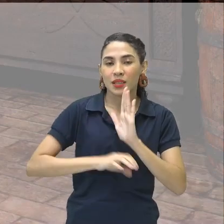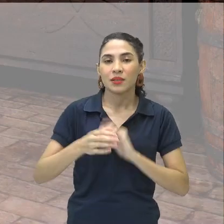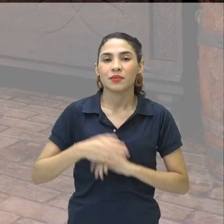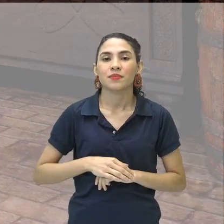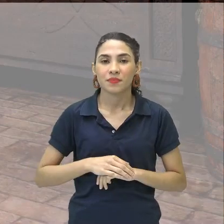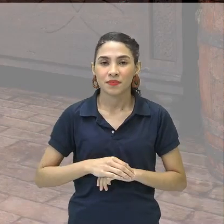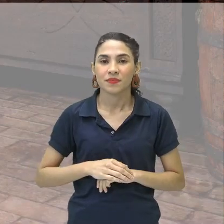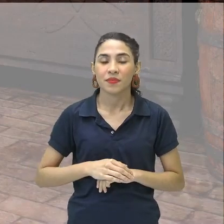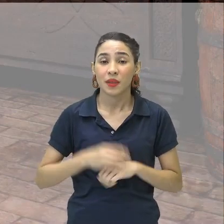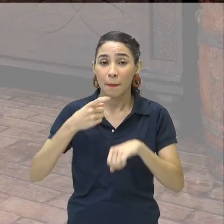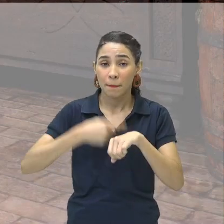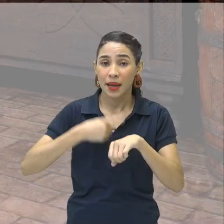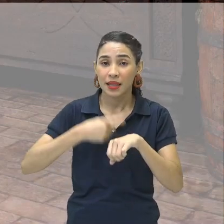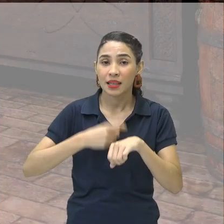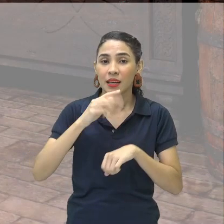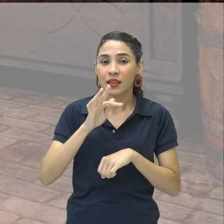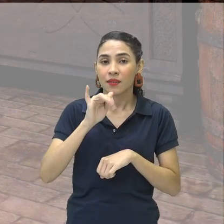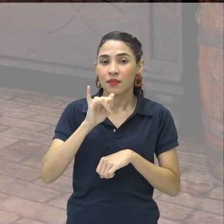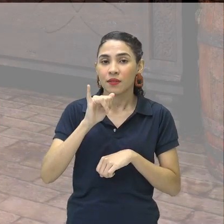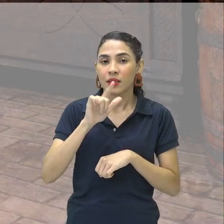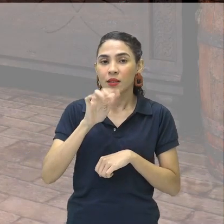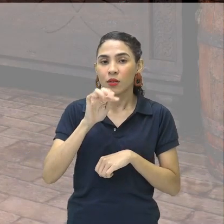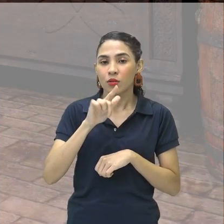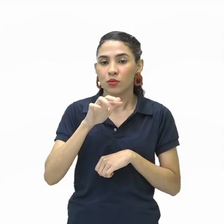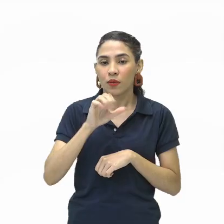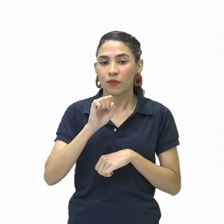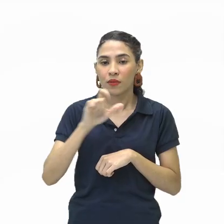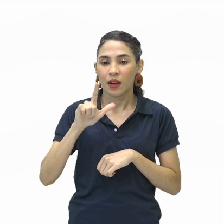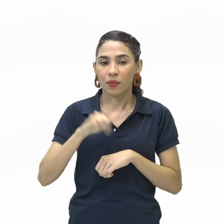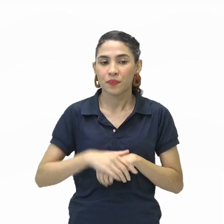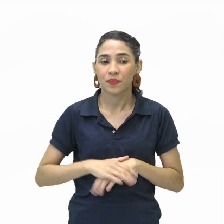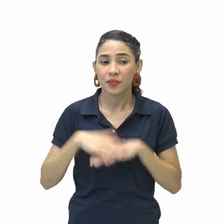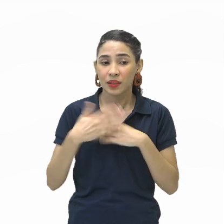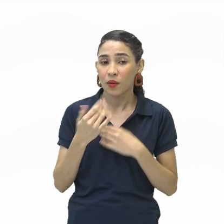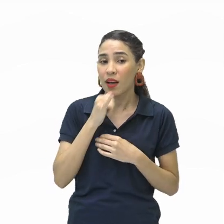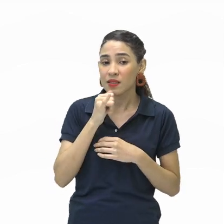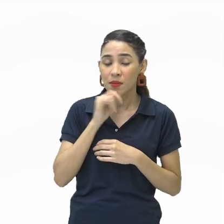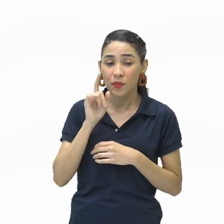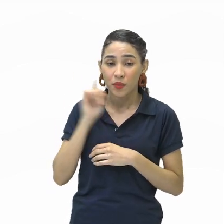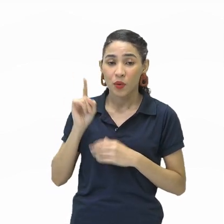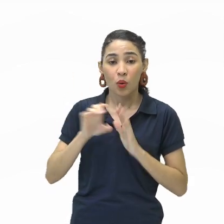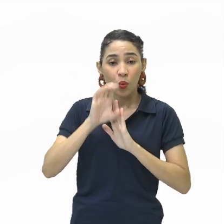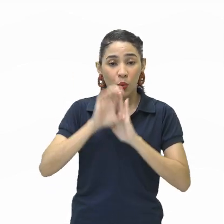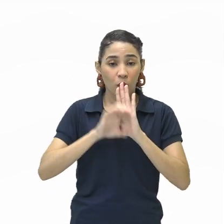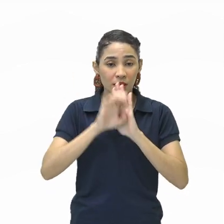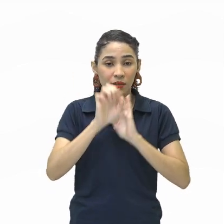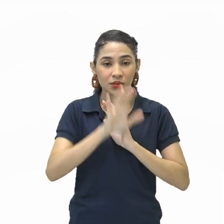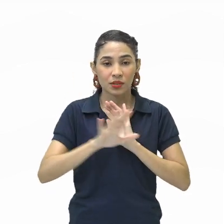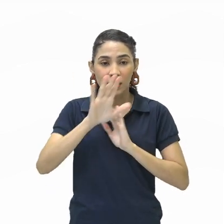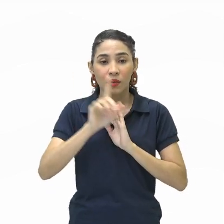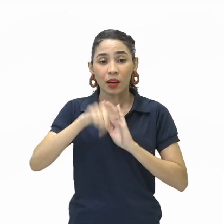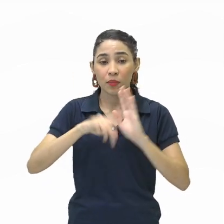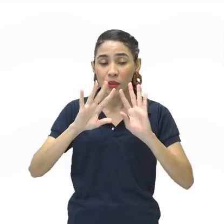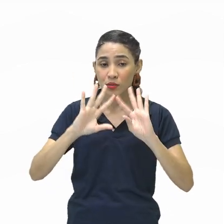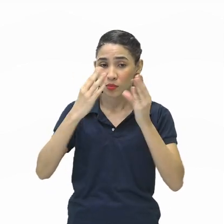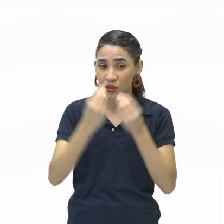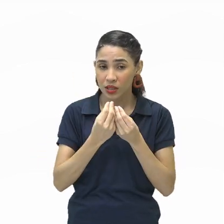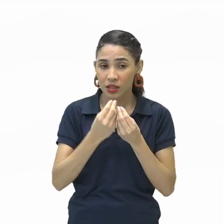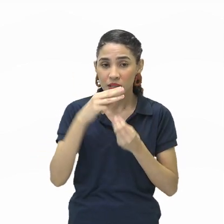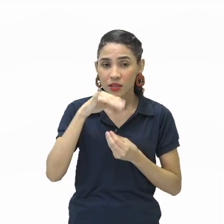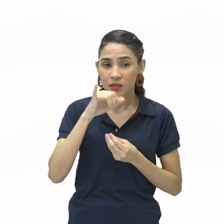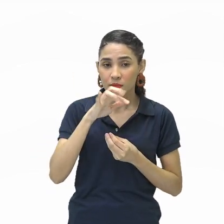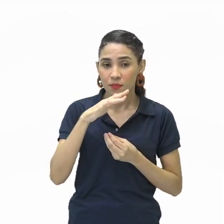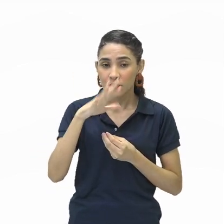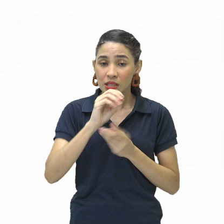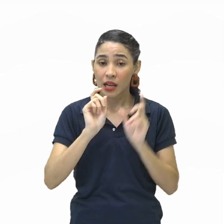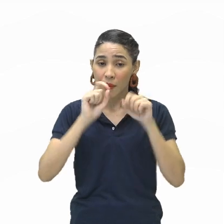se chama de pedra filosofal. E aí, vamos dar uma olhadinha no conceito geral, seria uma substância mística